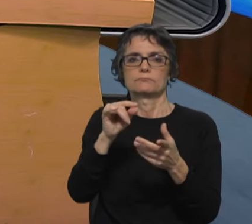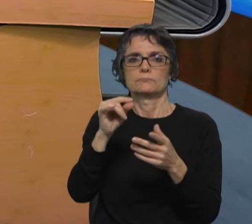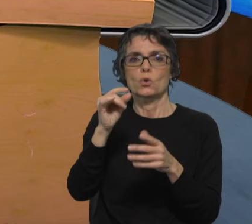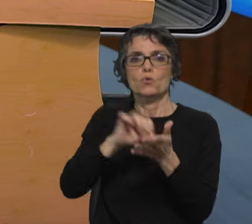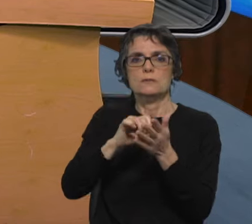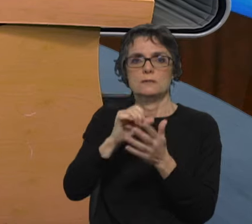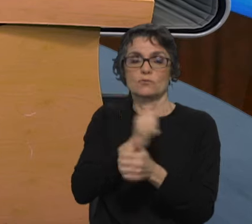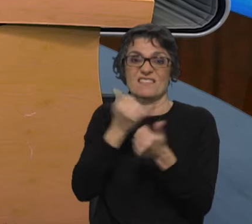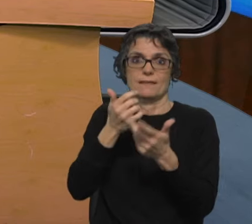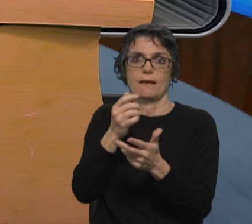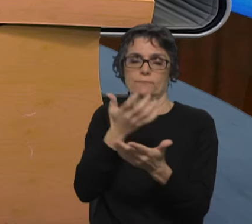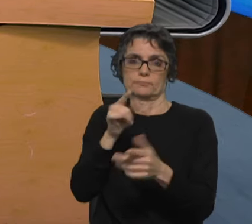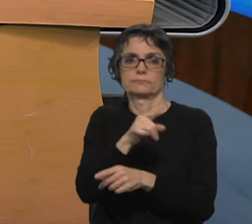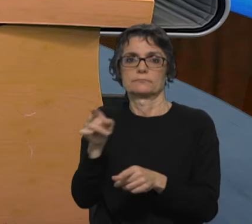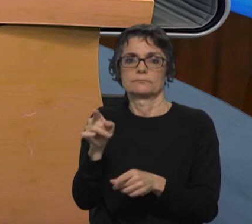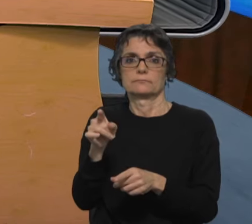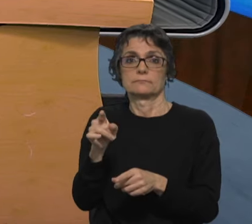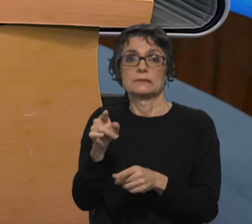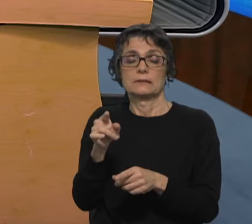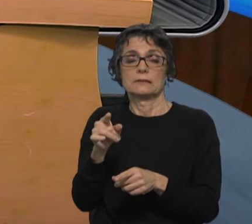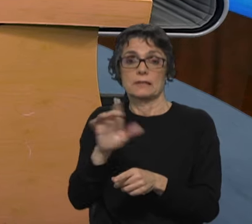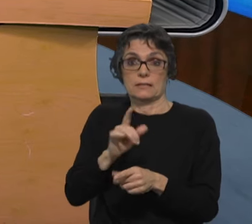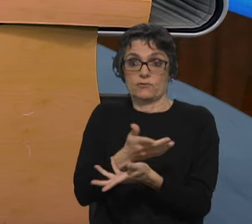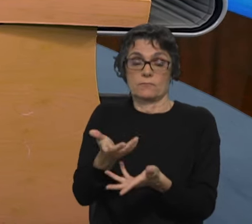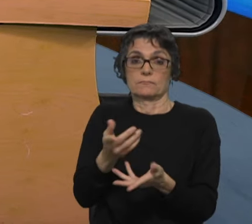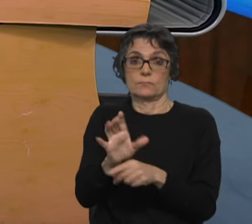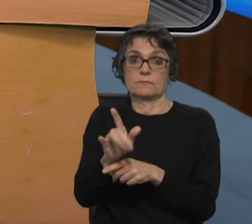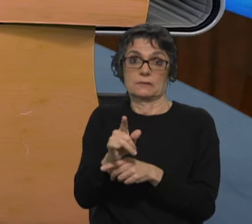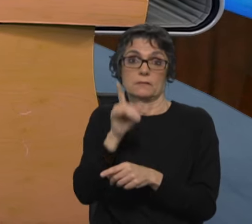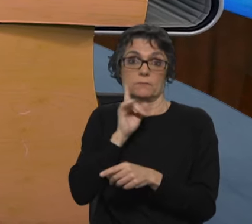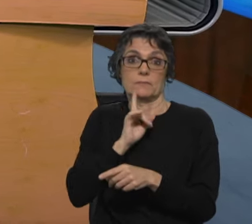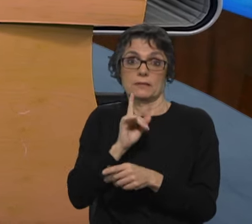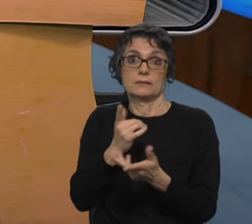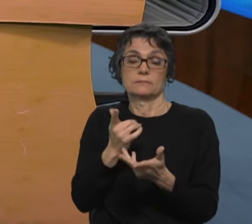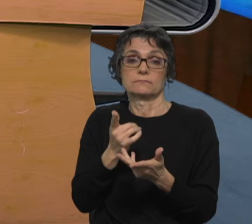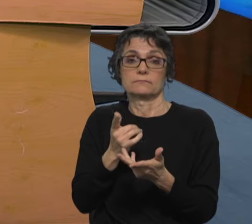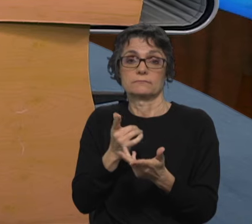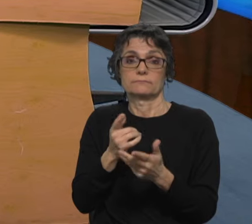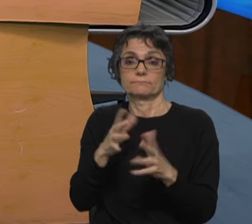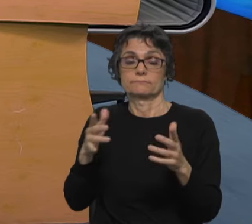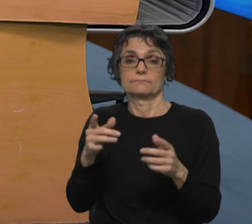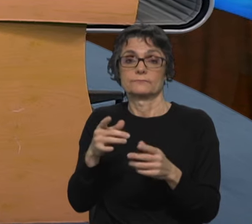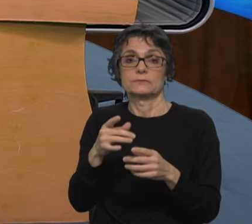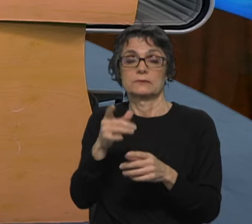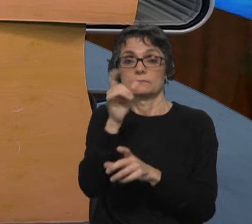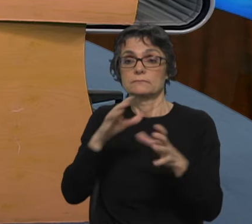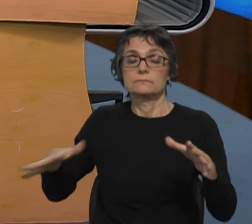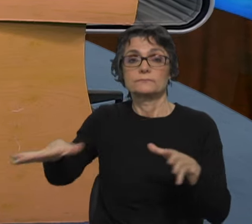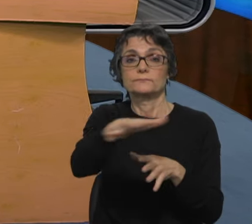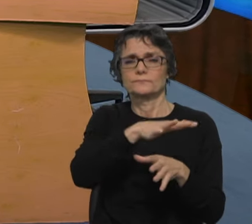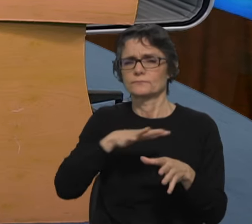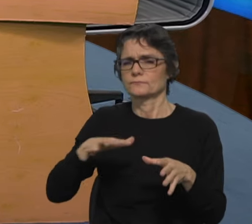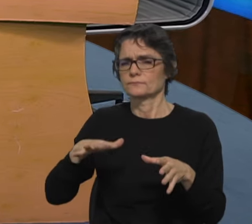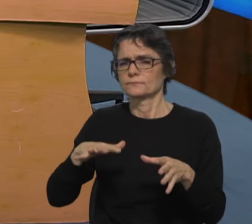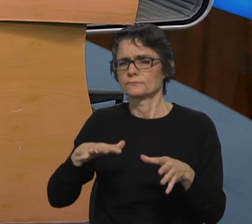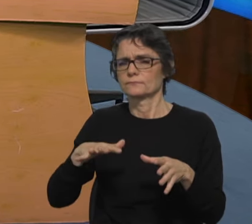especialmente nós na nossa região para o centro de Lisboa e a população foi foi foi se desvío não é E à medida que